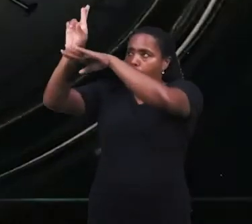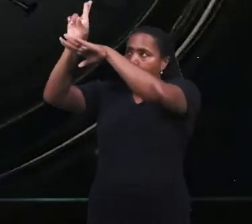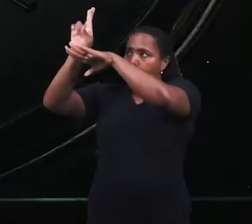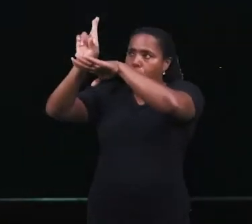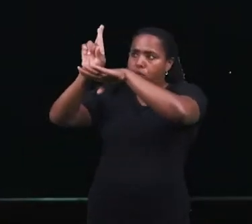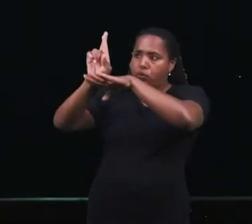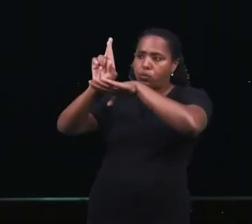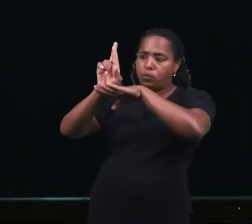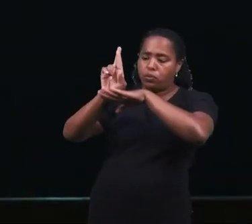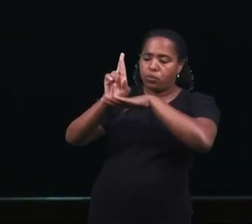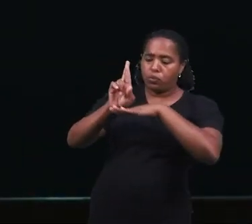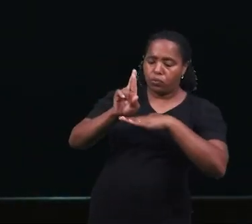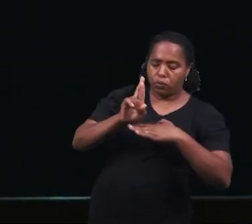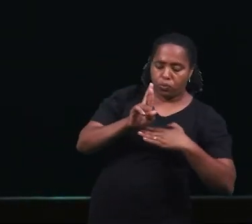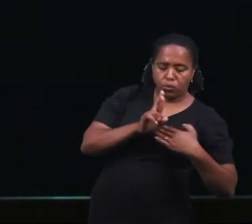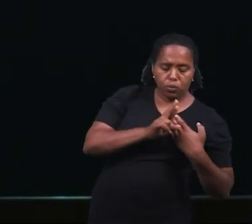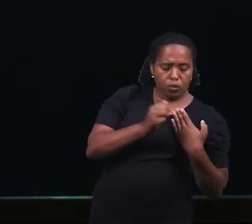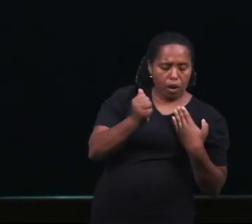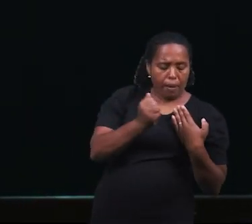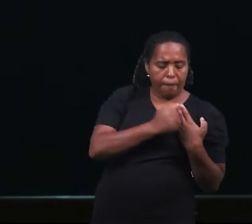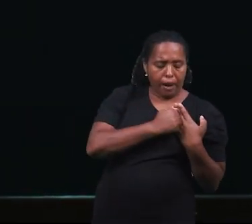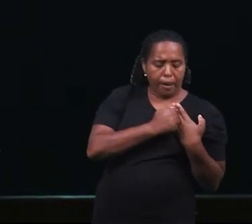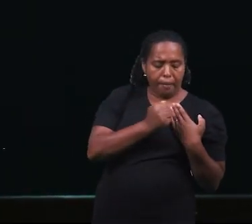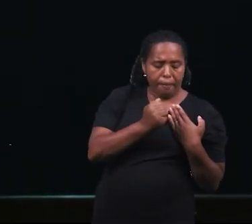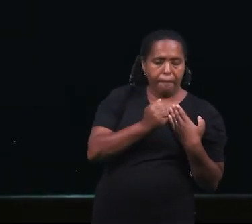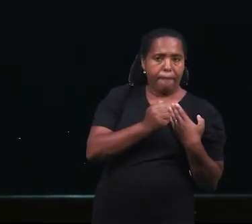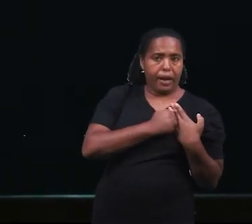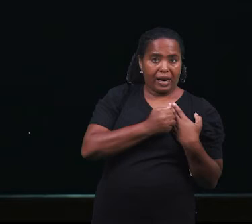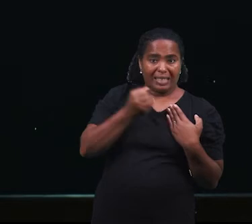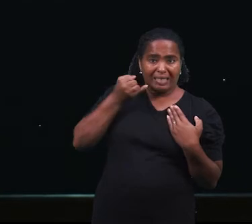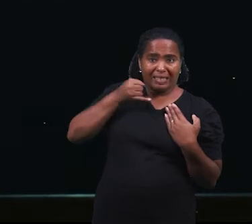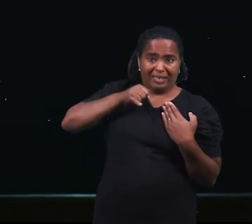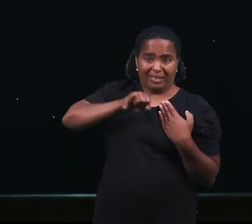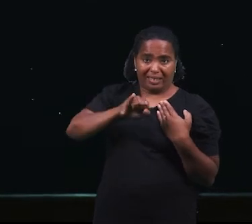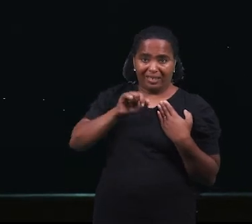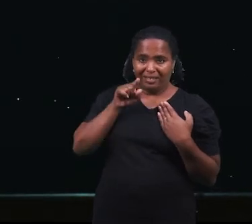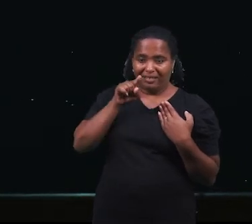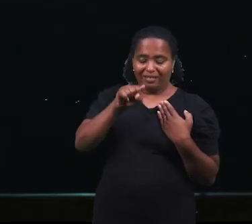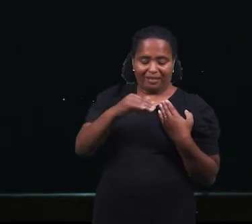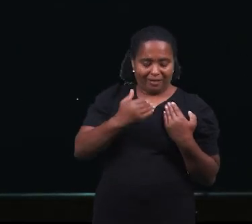Eis que estou à porta e bato.